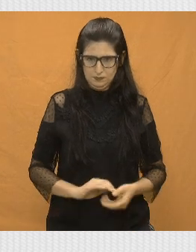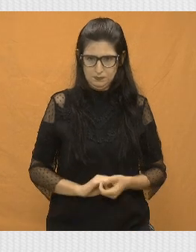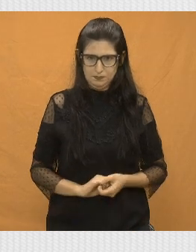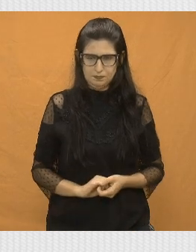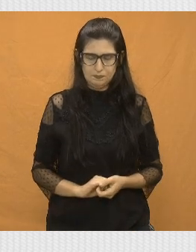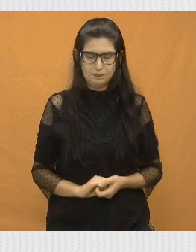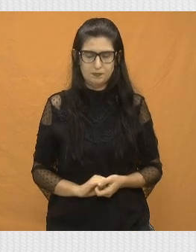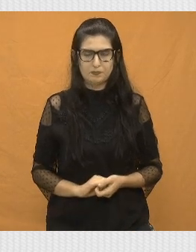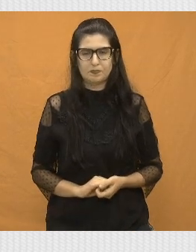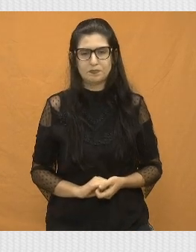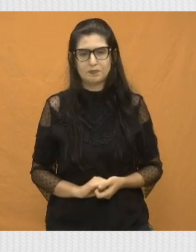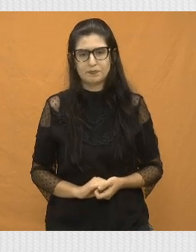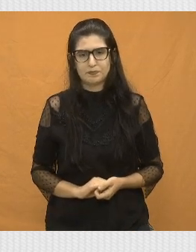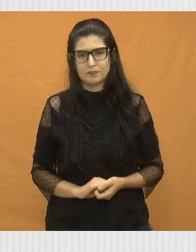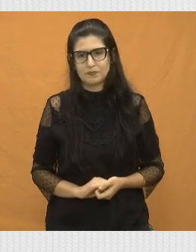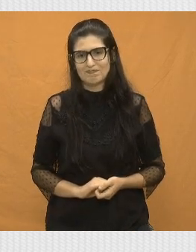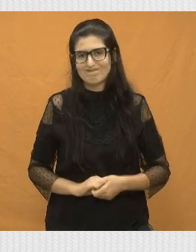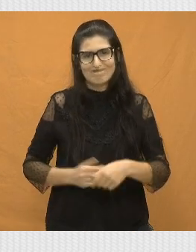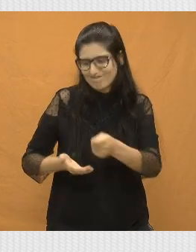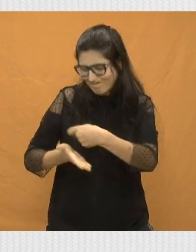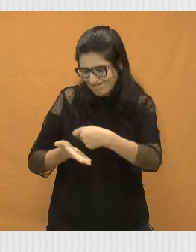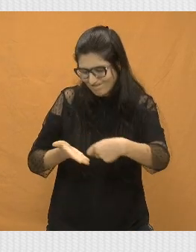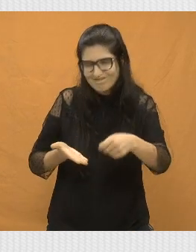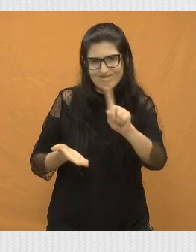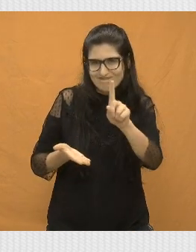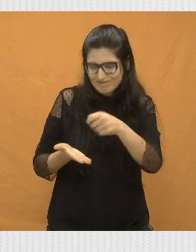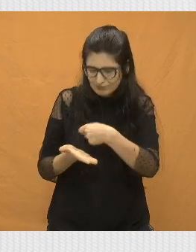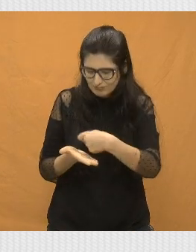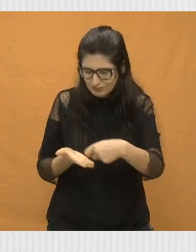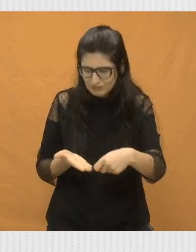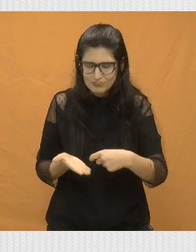É que eu não anotei aqui, só para... Não, PVA não.